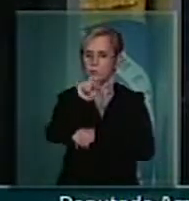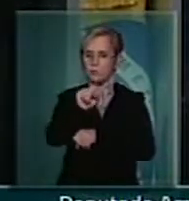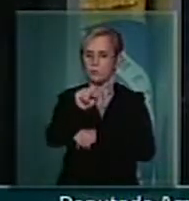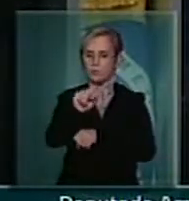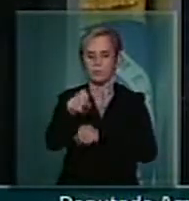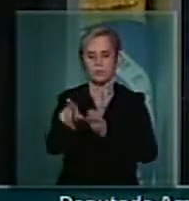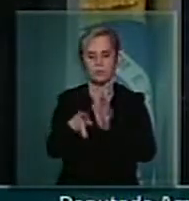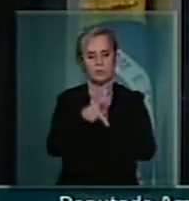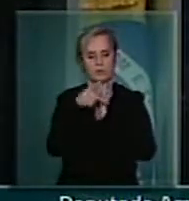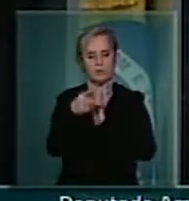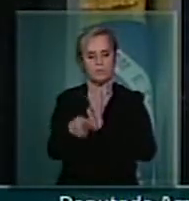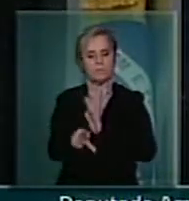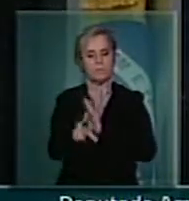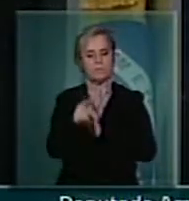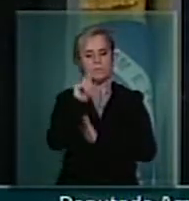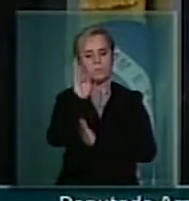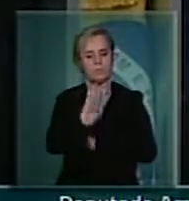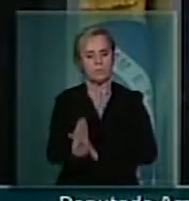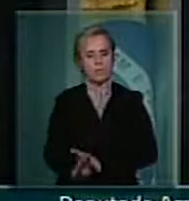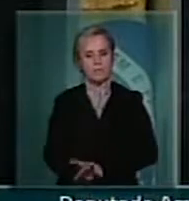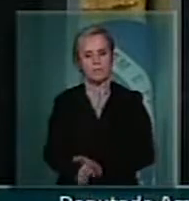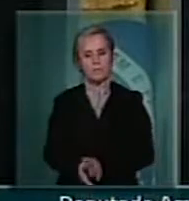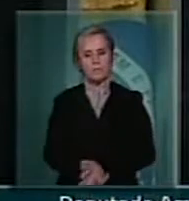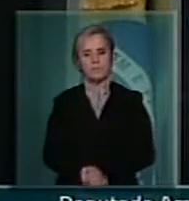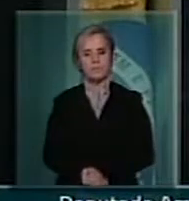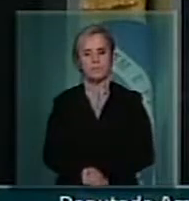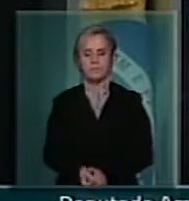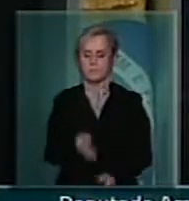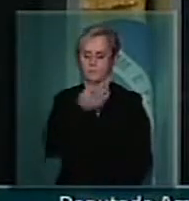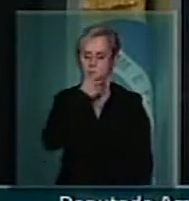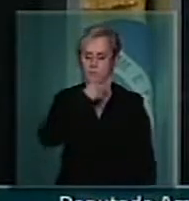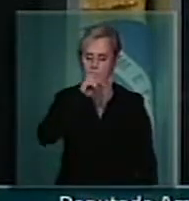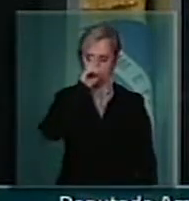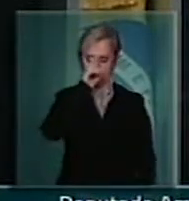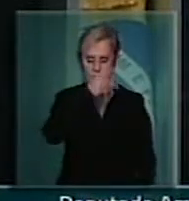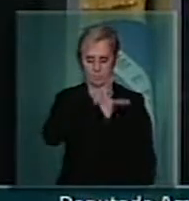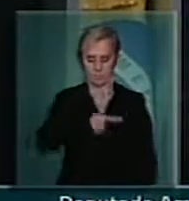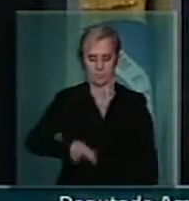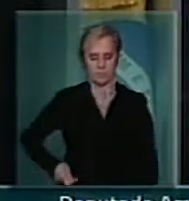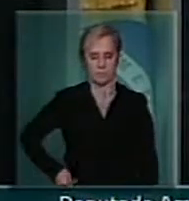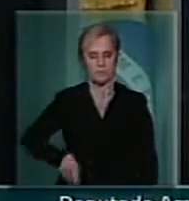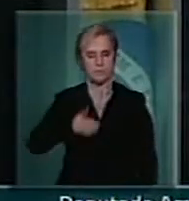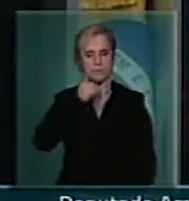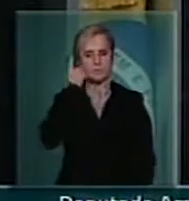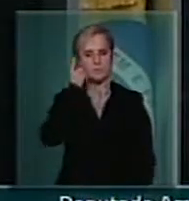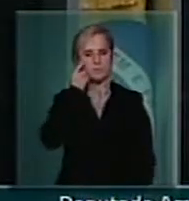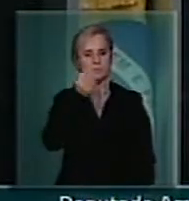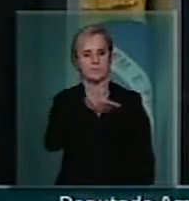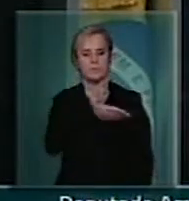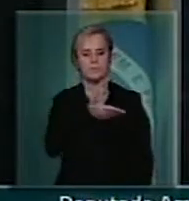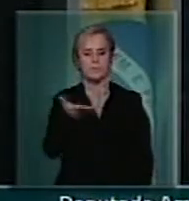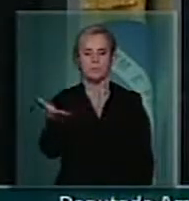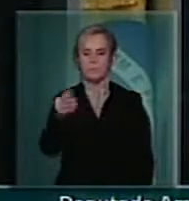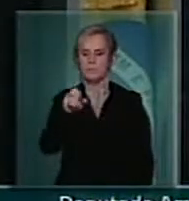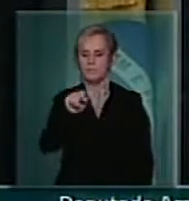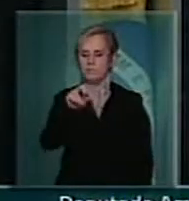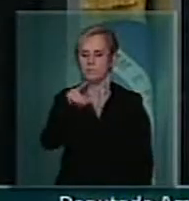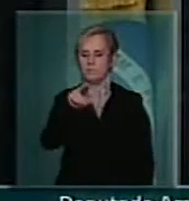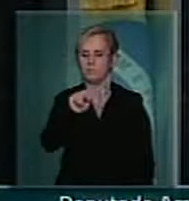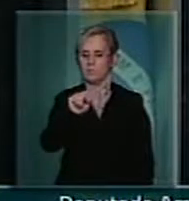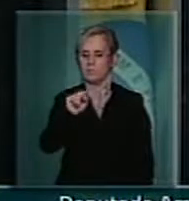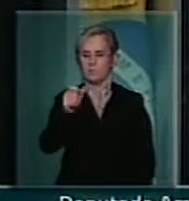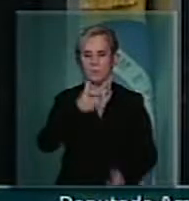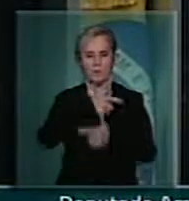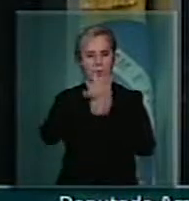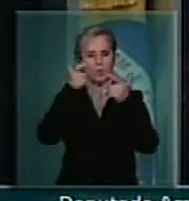pública que é o nosso SUS. Senhor presidente, senhoras e senhores parlamentares, o SUS é um dos maiores